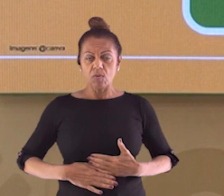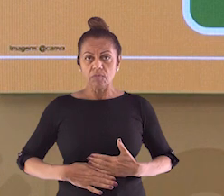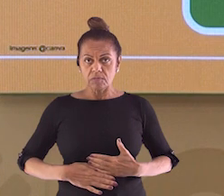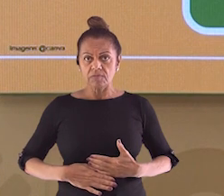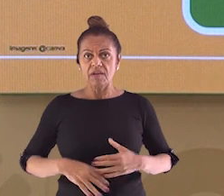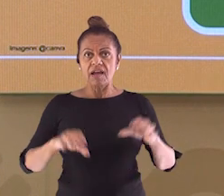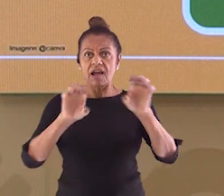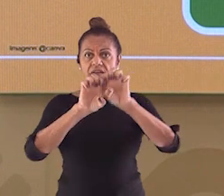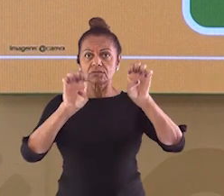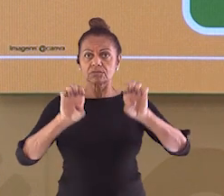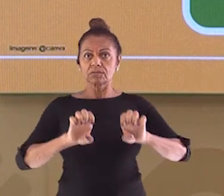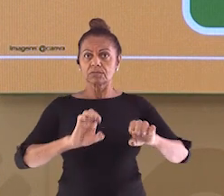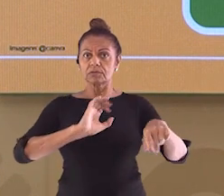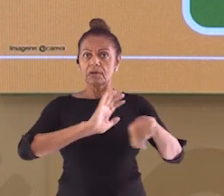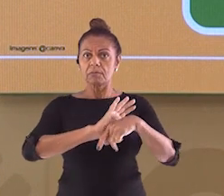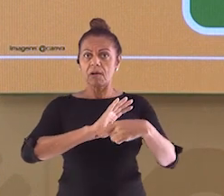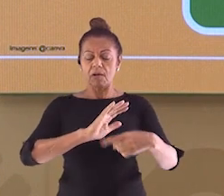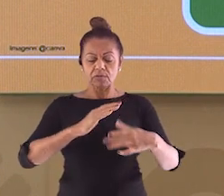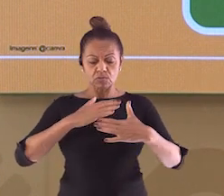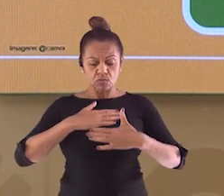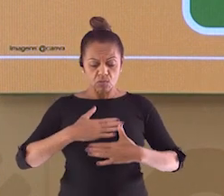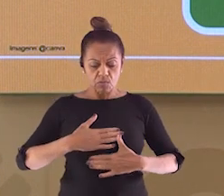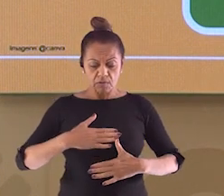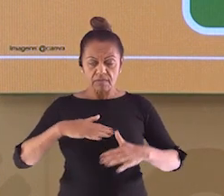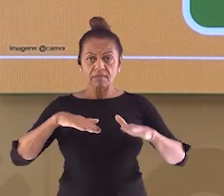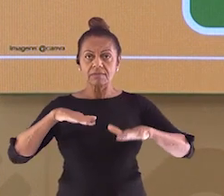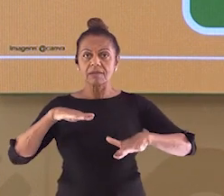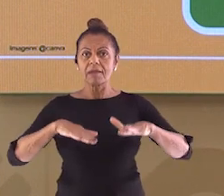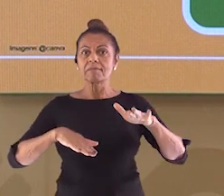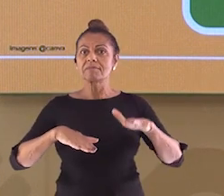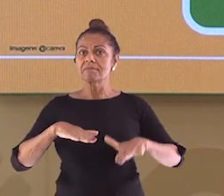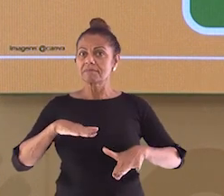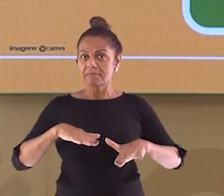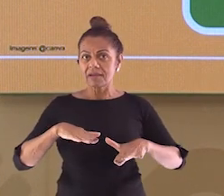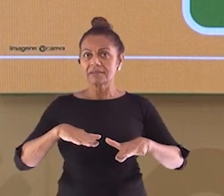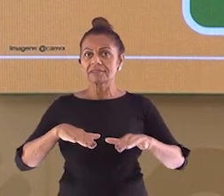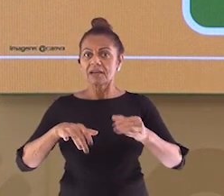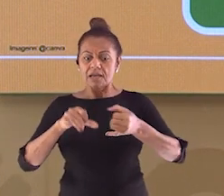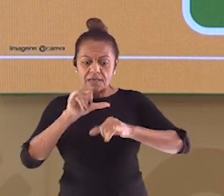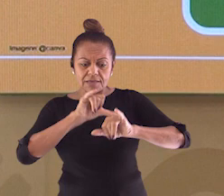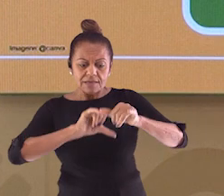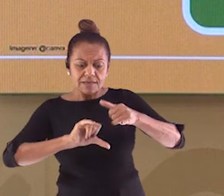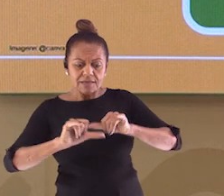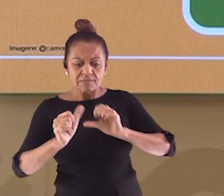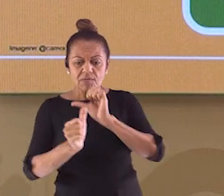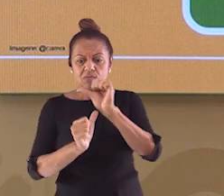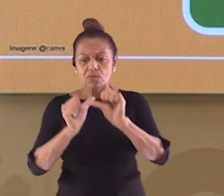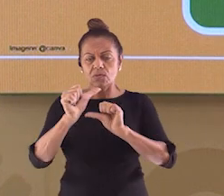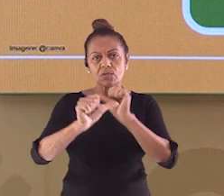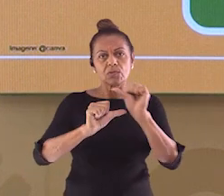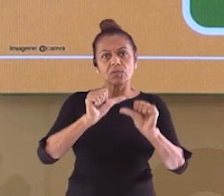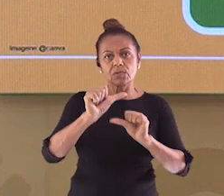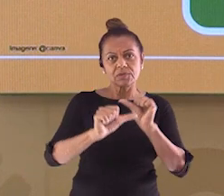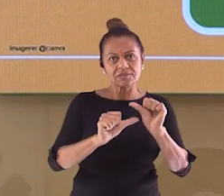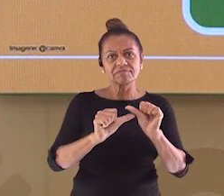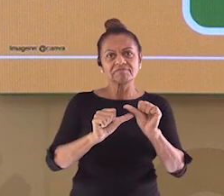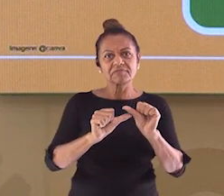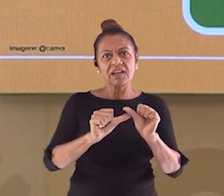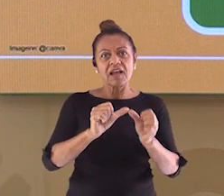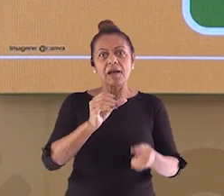nossa estrutura corporal depende da reação química. A produção ou consumo de energia